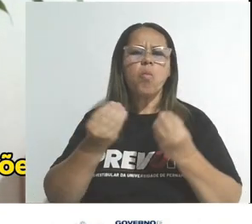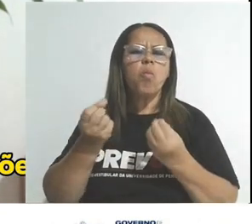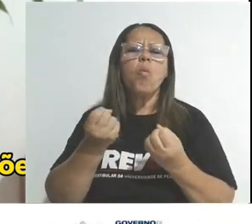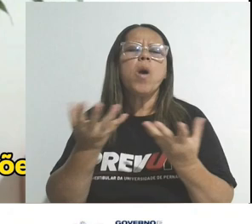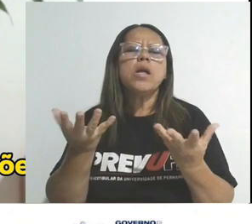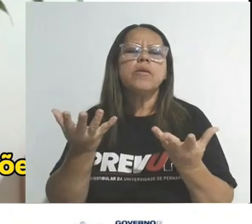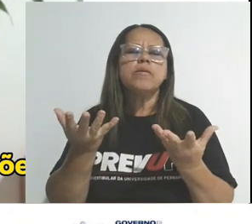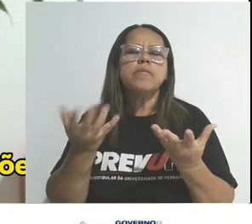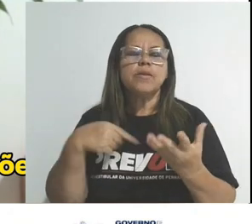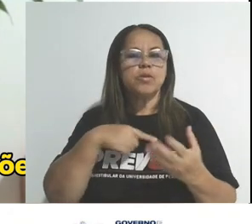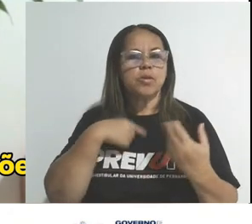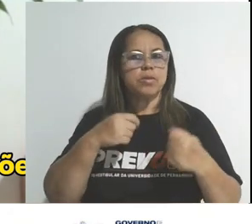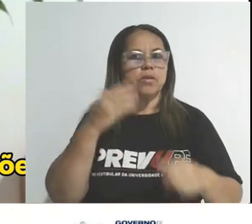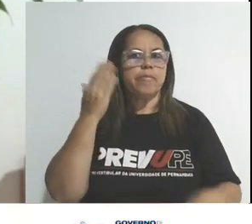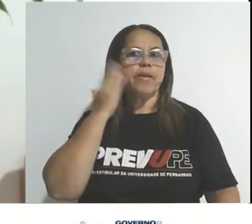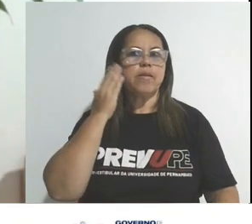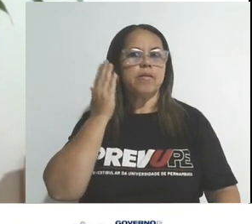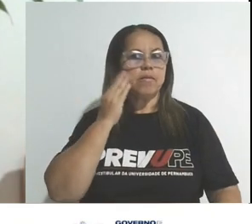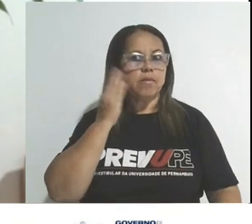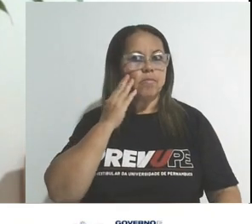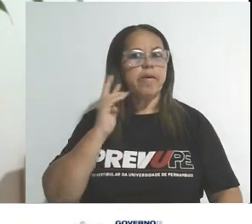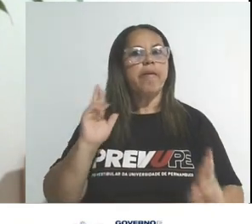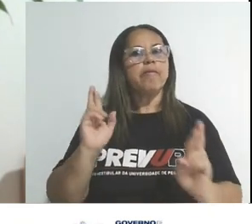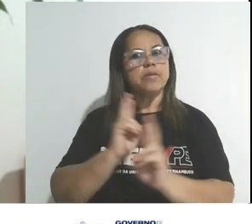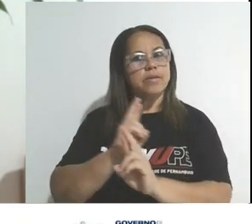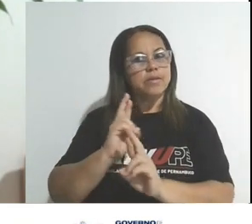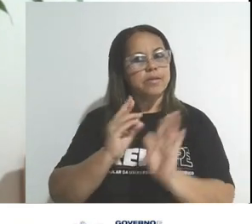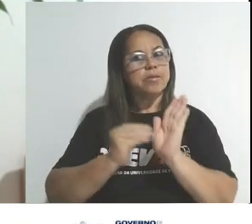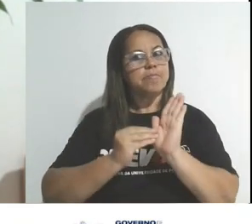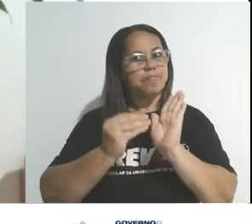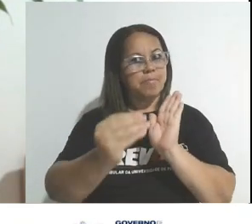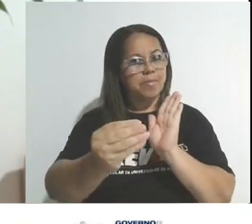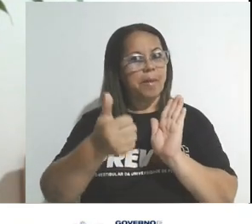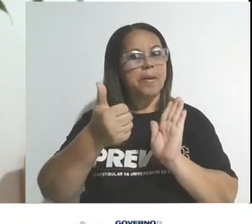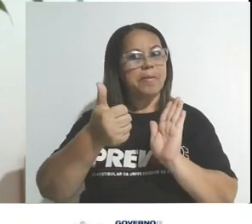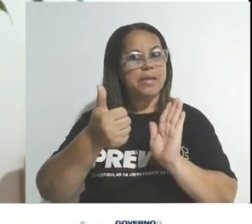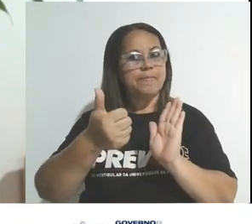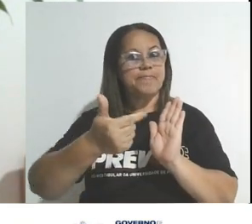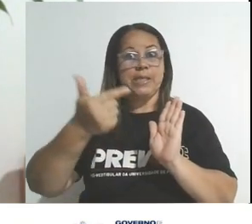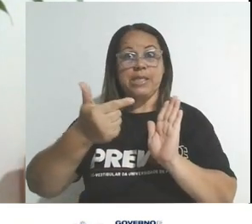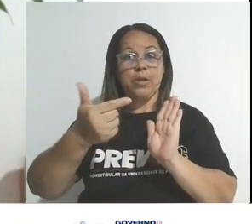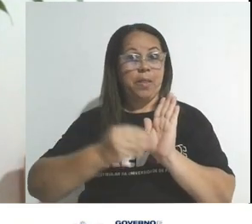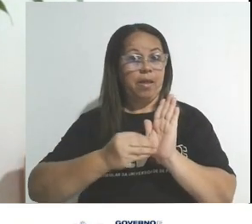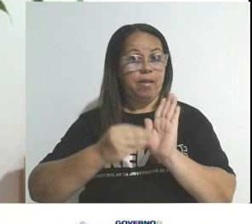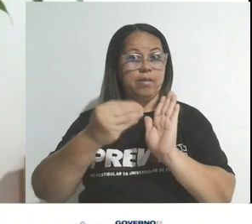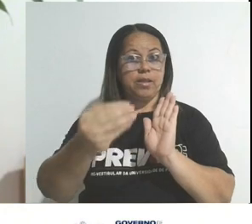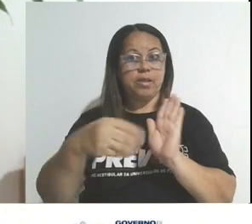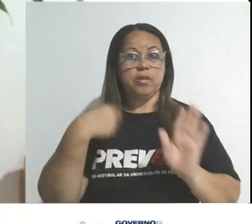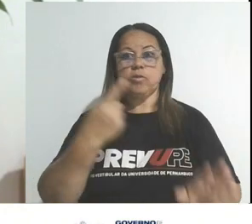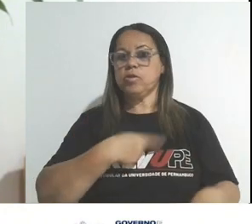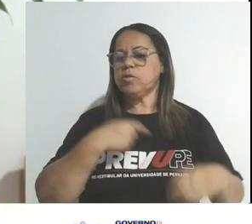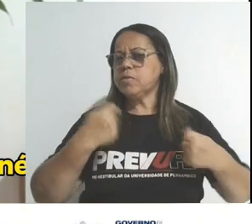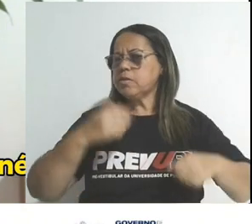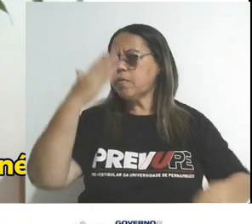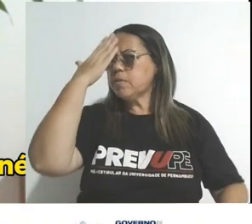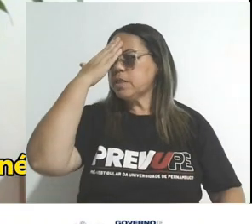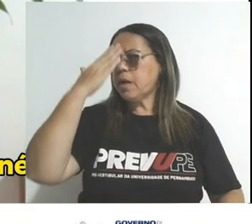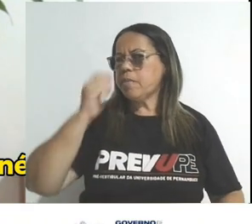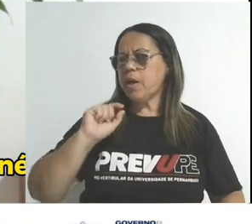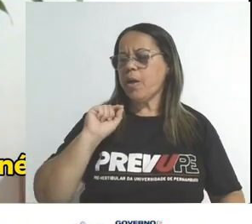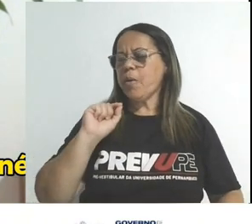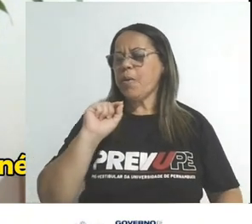precisa compreender essas relações. Essa é a primeira dica. Segunda dica que a gente precisa saber: